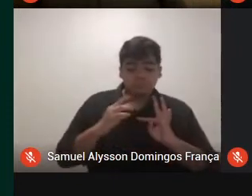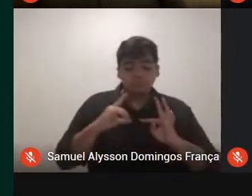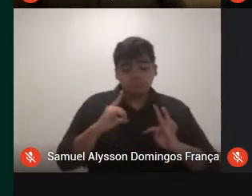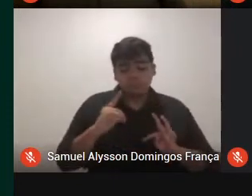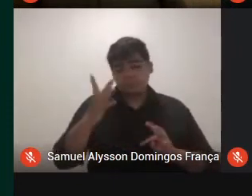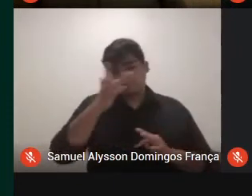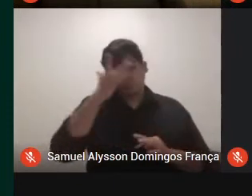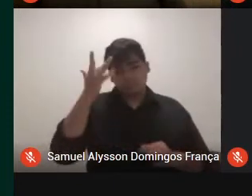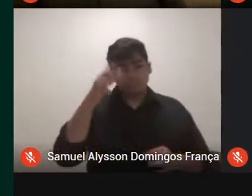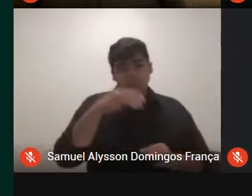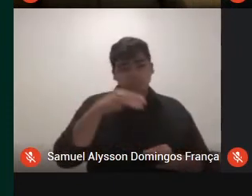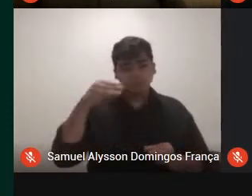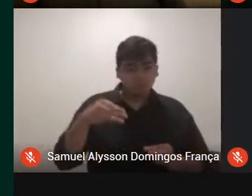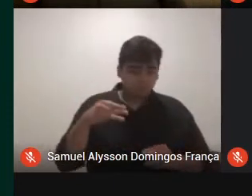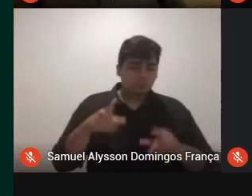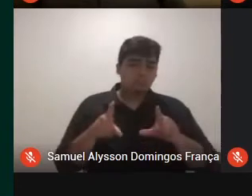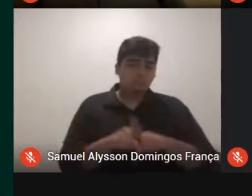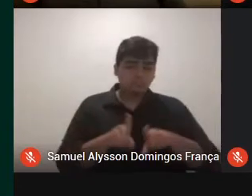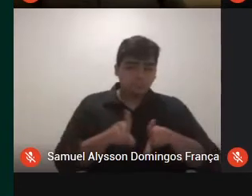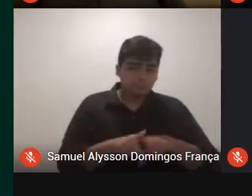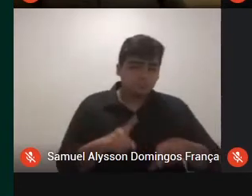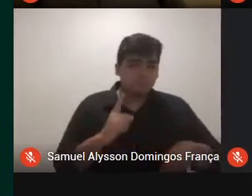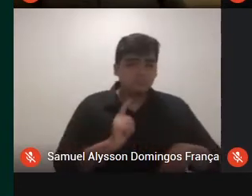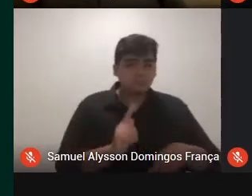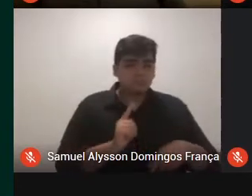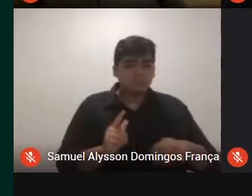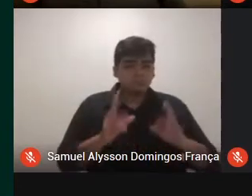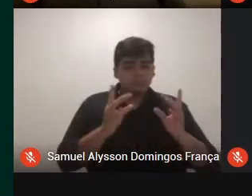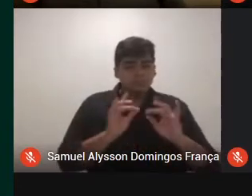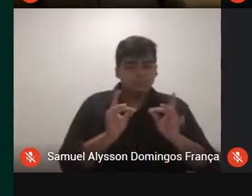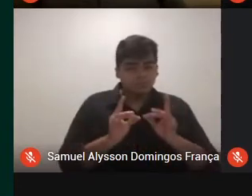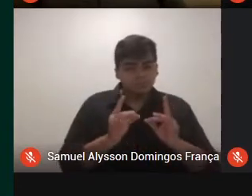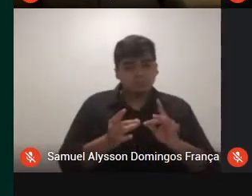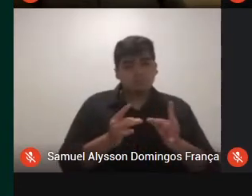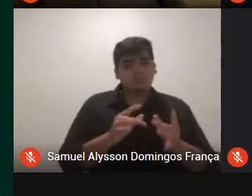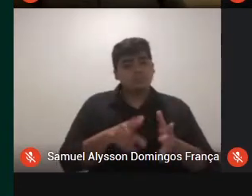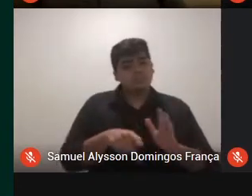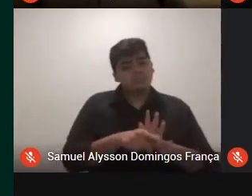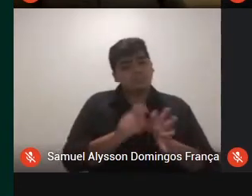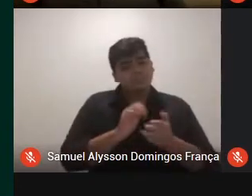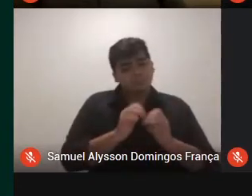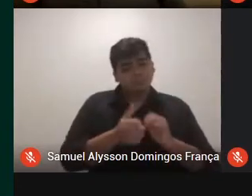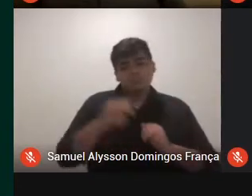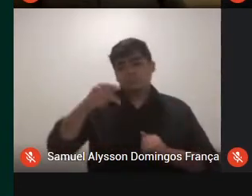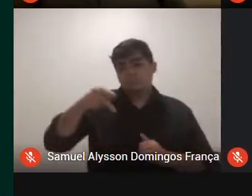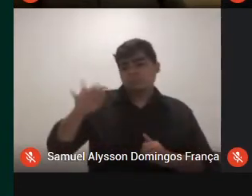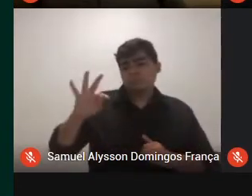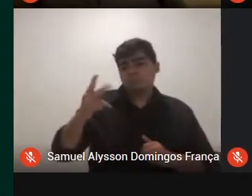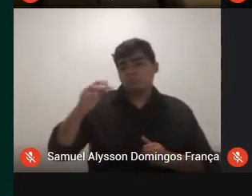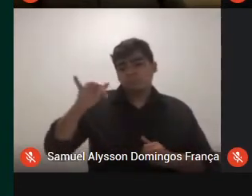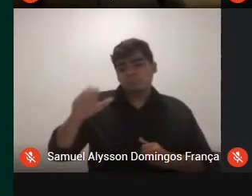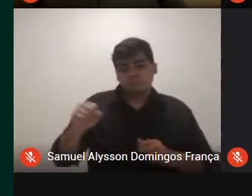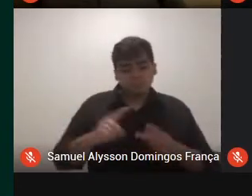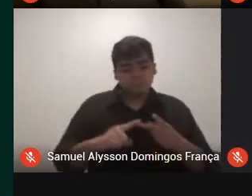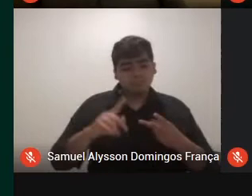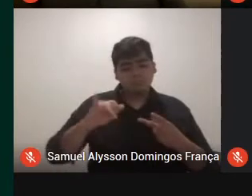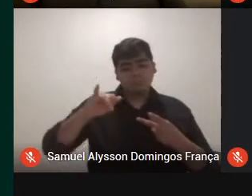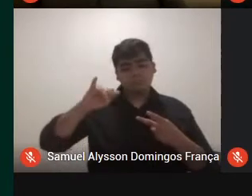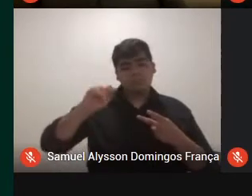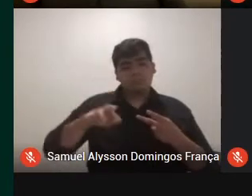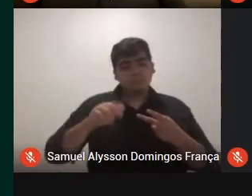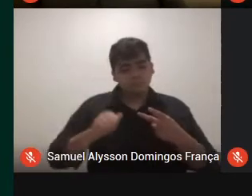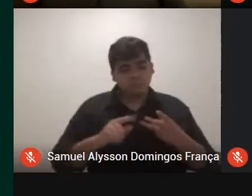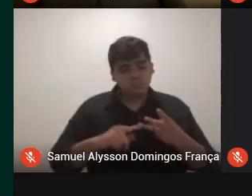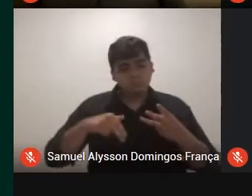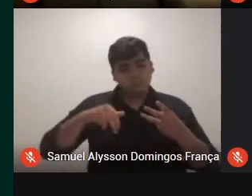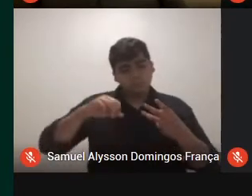atrás, eles ministraram também oficinas de modelagem, né? Então está aqui a professora Thais, a professora Chiara, a professora Noara, de língua portuguesa,